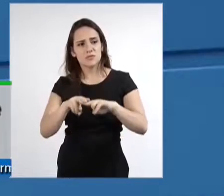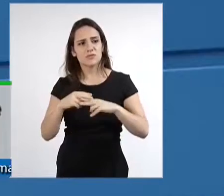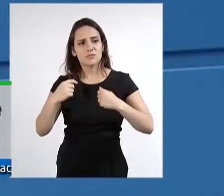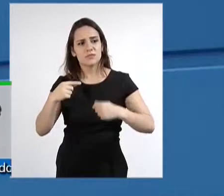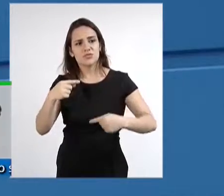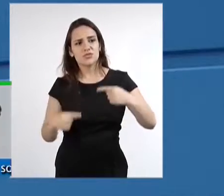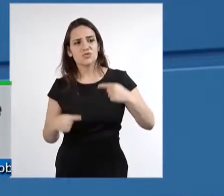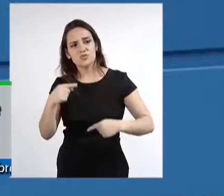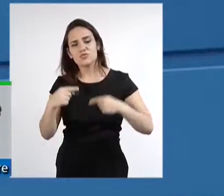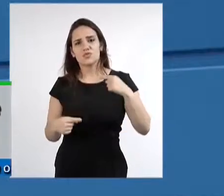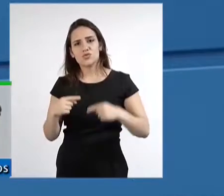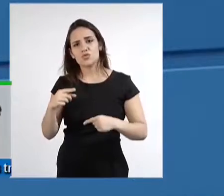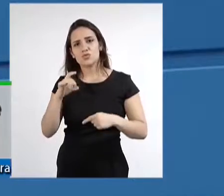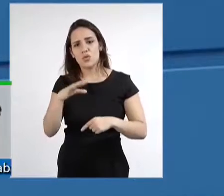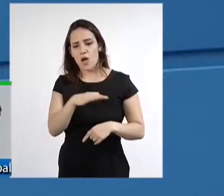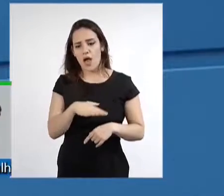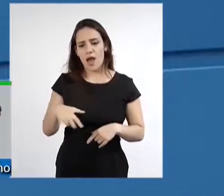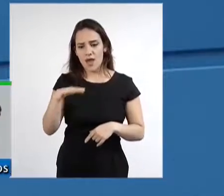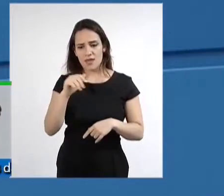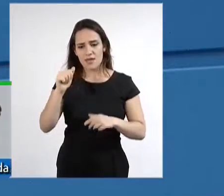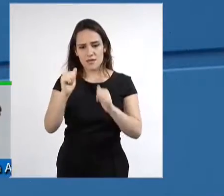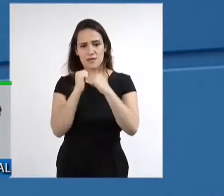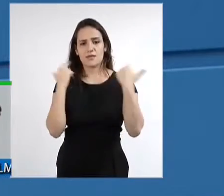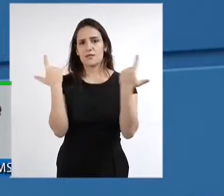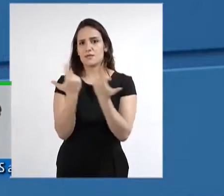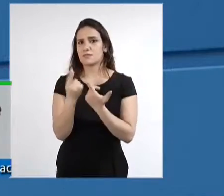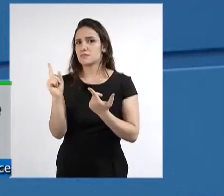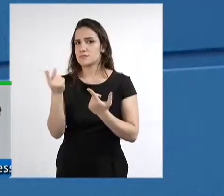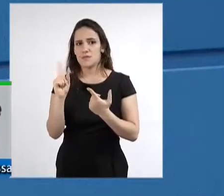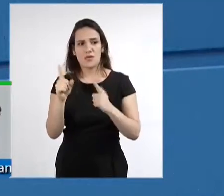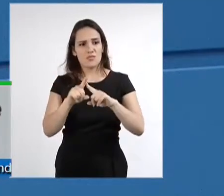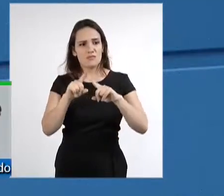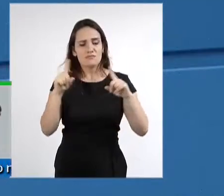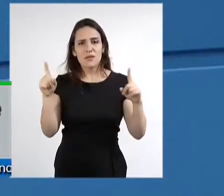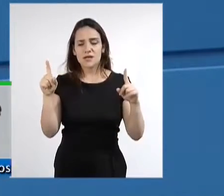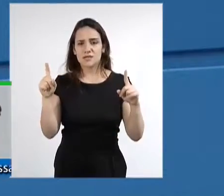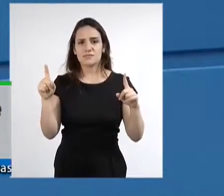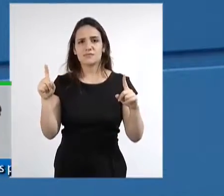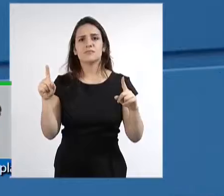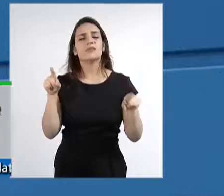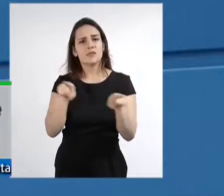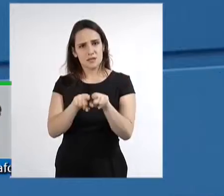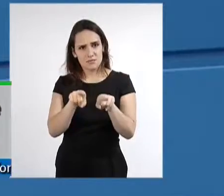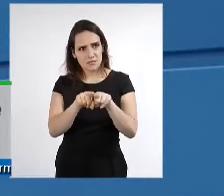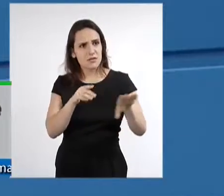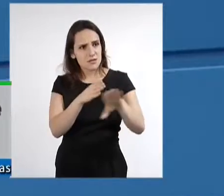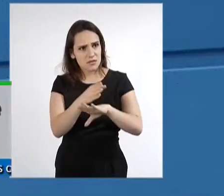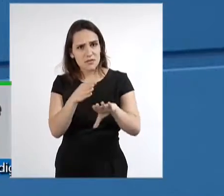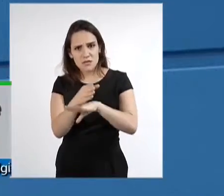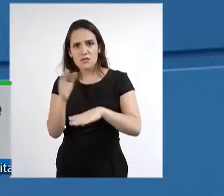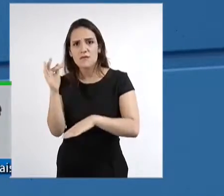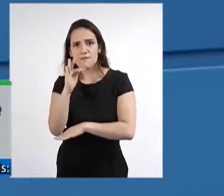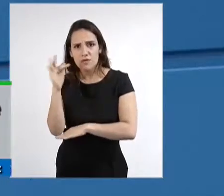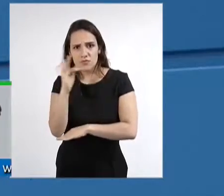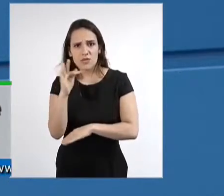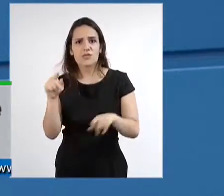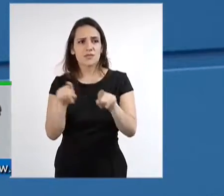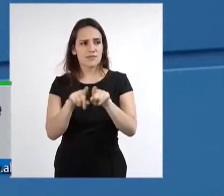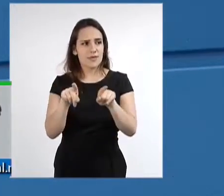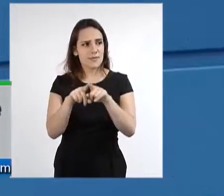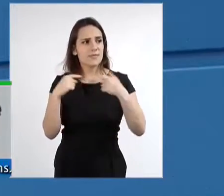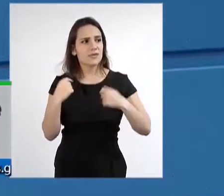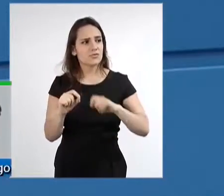âmbito interno da Assembleia Legislativa, mas sair para fora no ambiente das universidades, como mencionou Vossa Excelência, fazendo